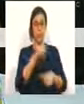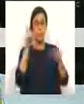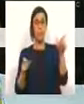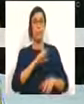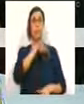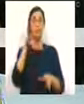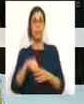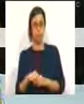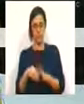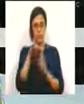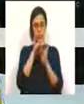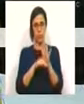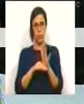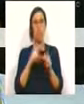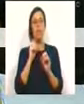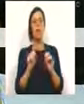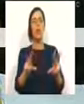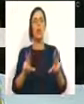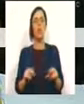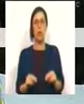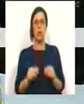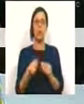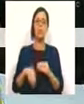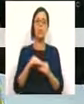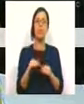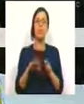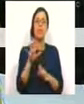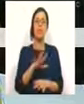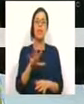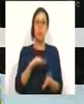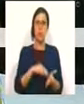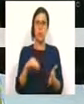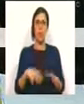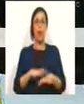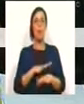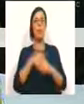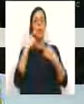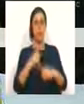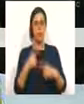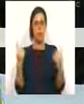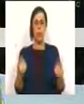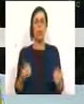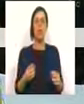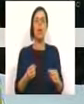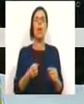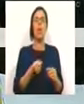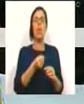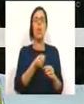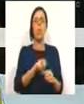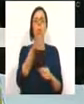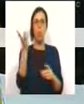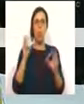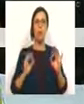abrangidos pelo programa de regularização extraordinária de vínculos na administração pública quant é